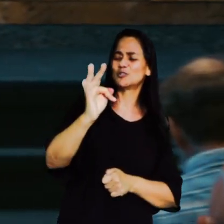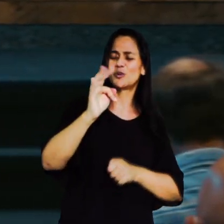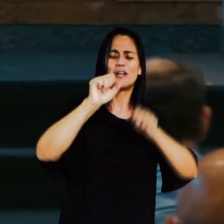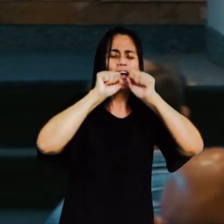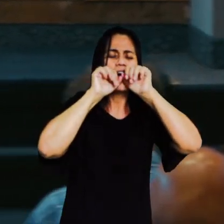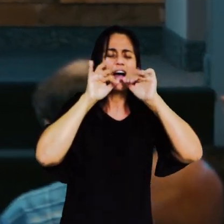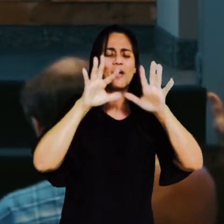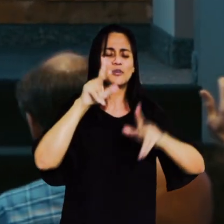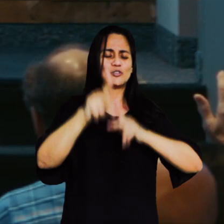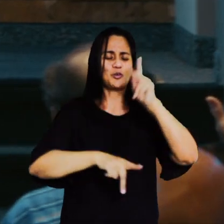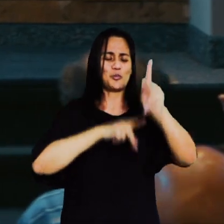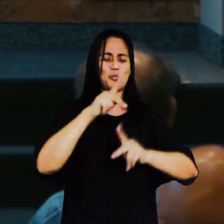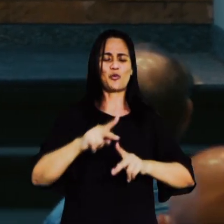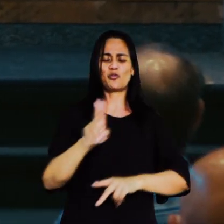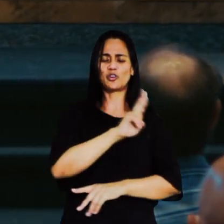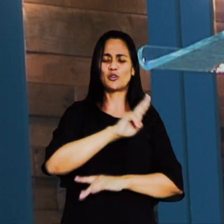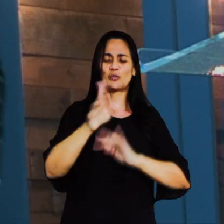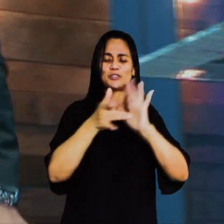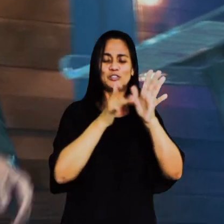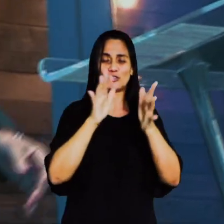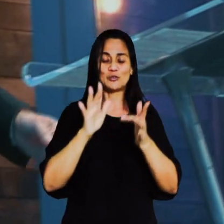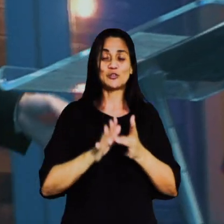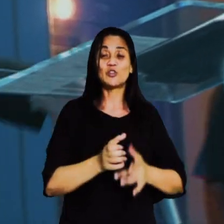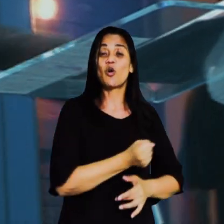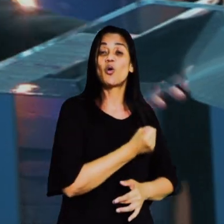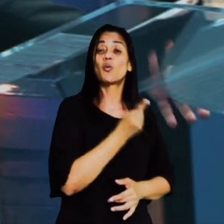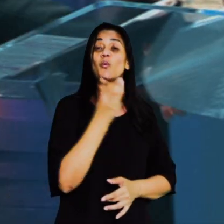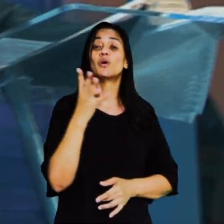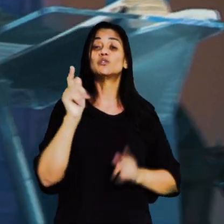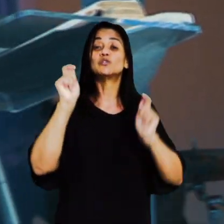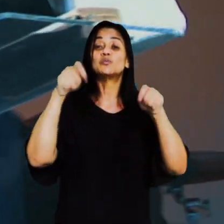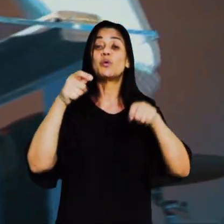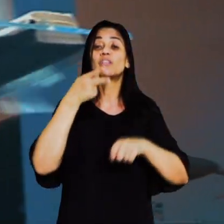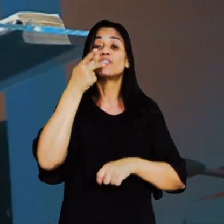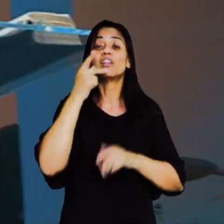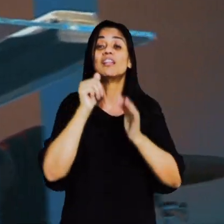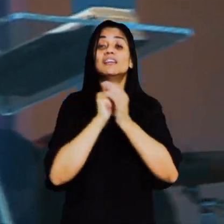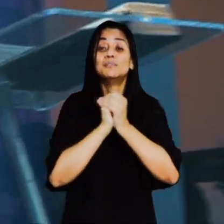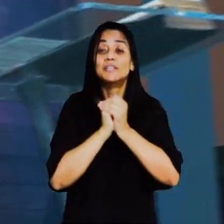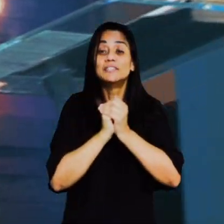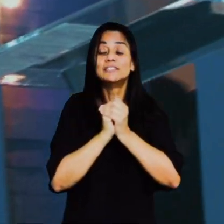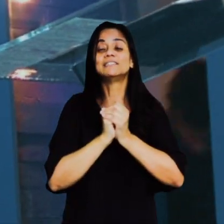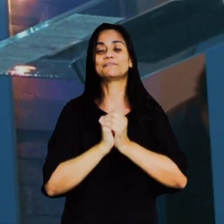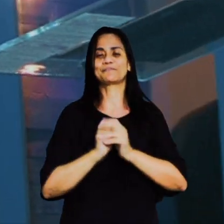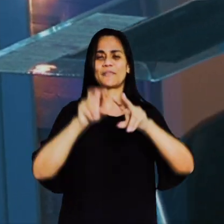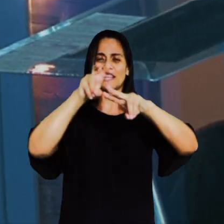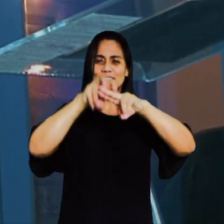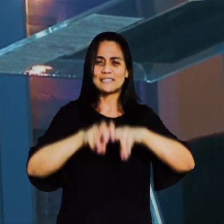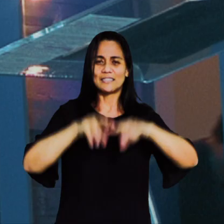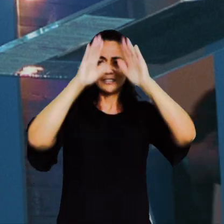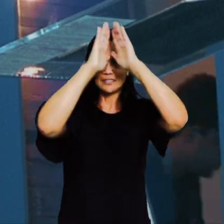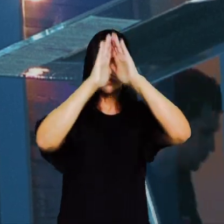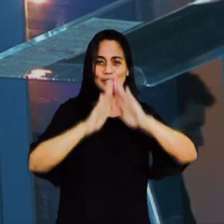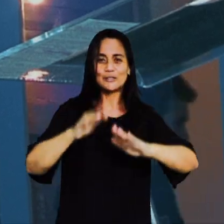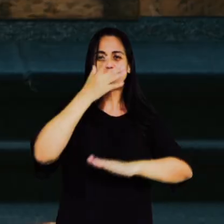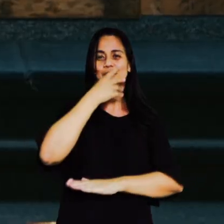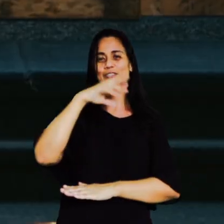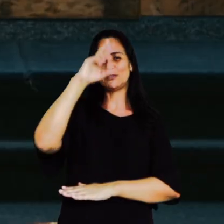povo em nome de Jesus. Quantos podem dizer amém? Sente-se adorando ao Senhor.